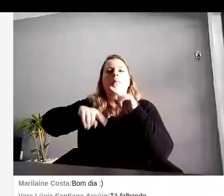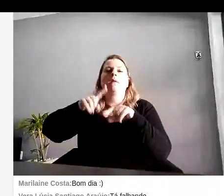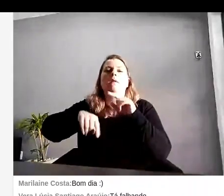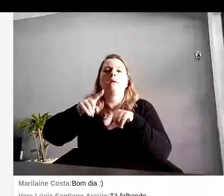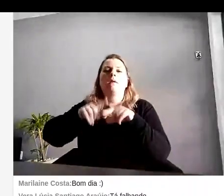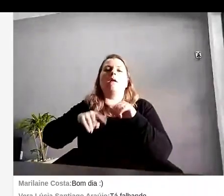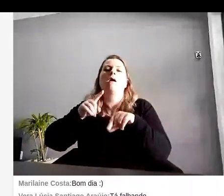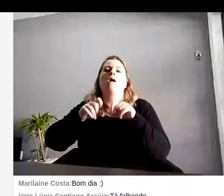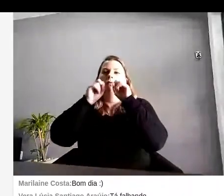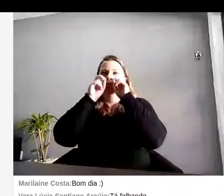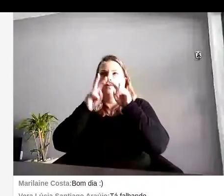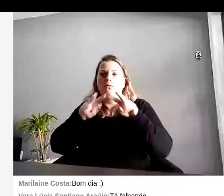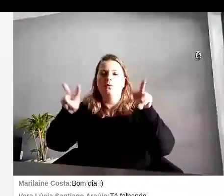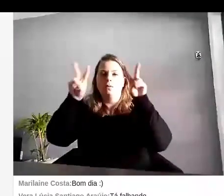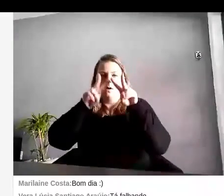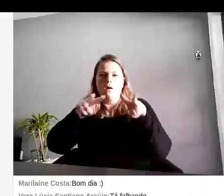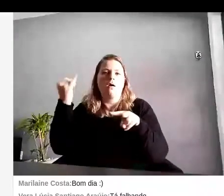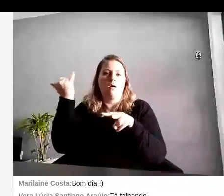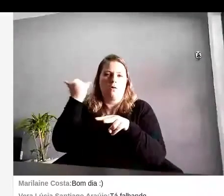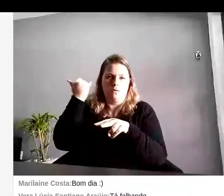e de obras de arte.